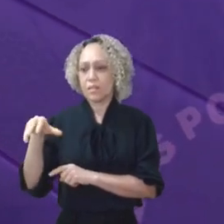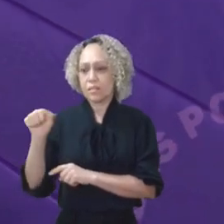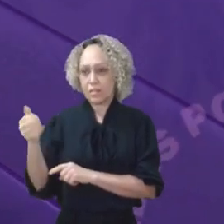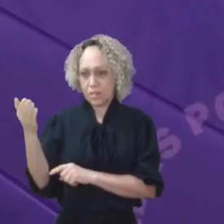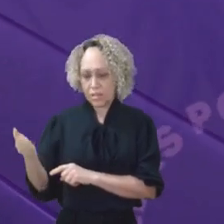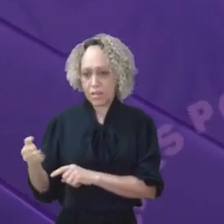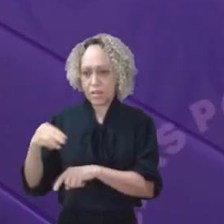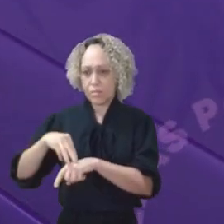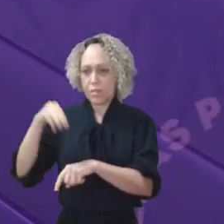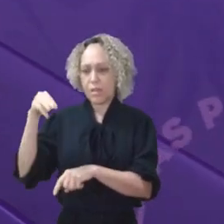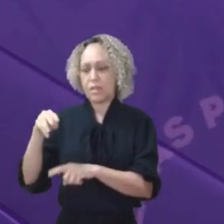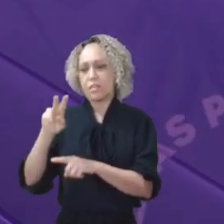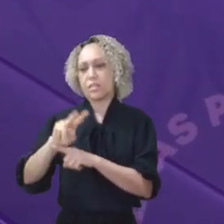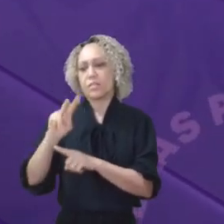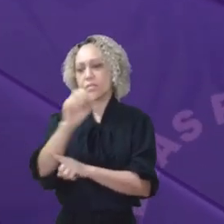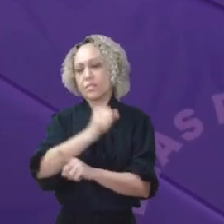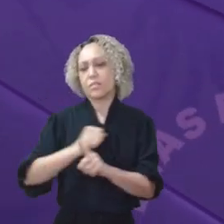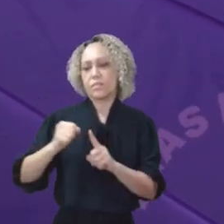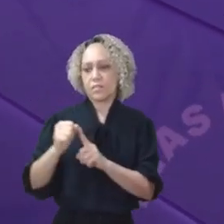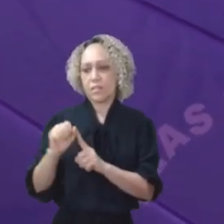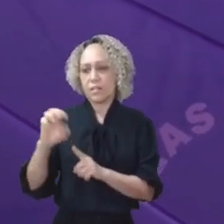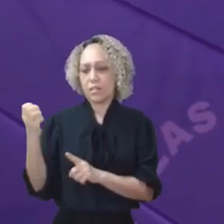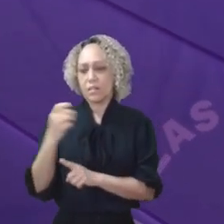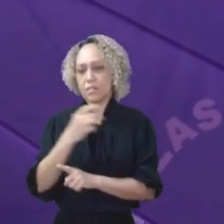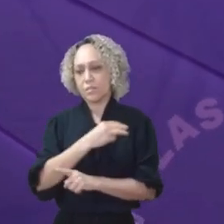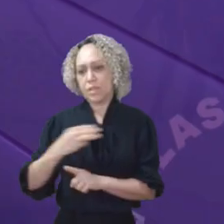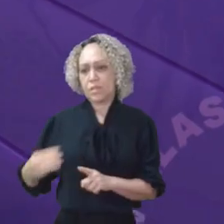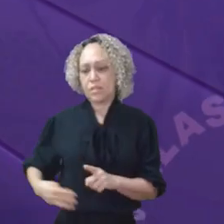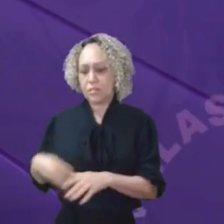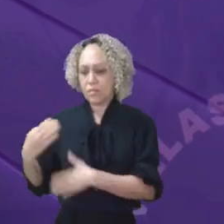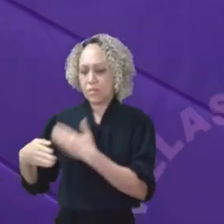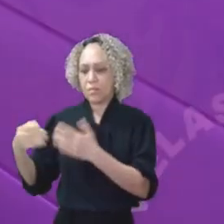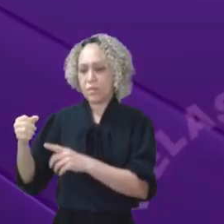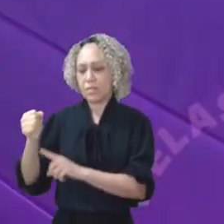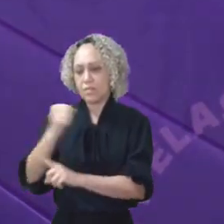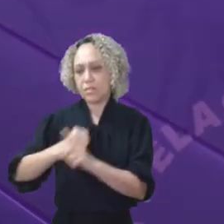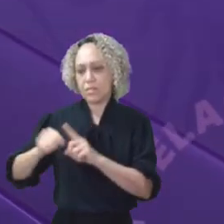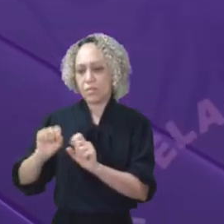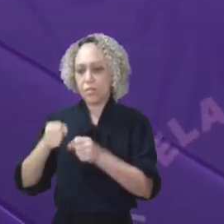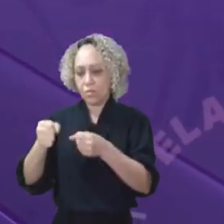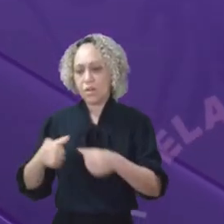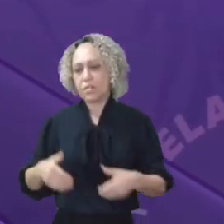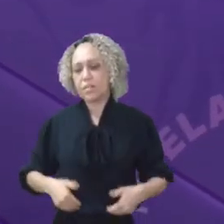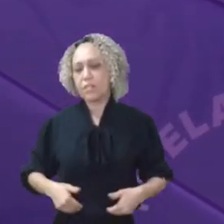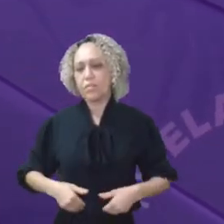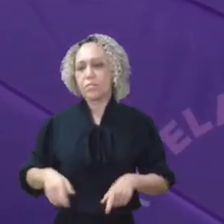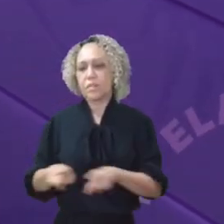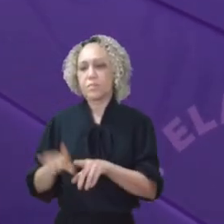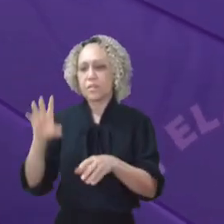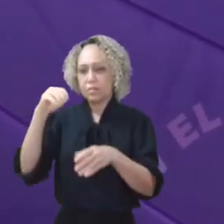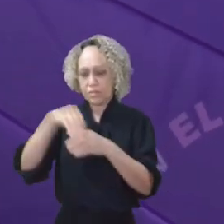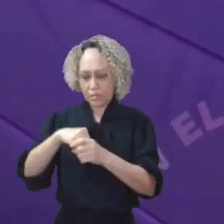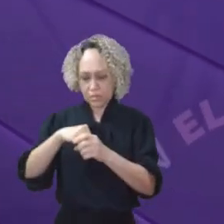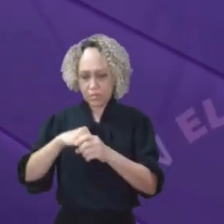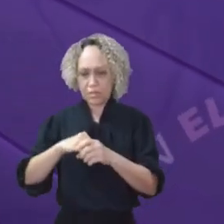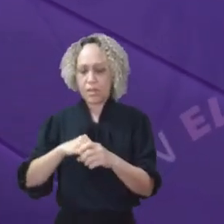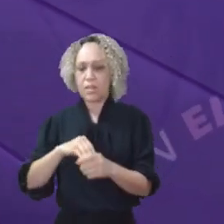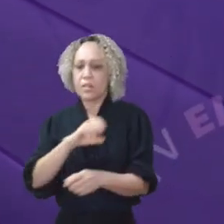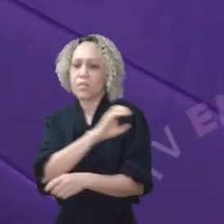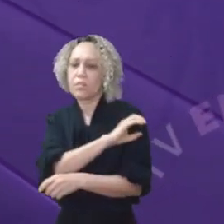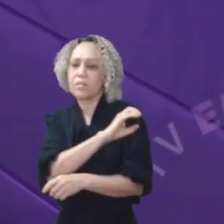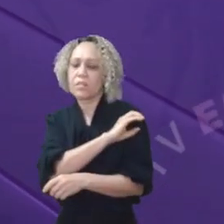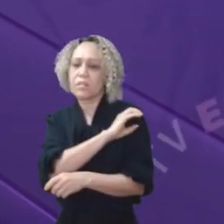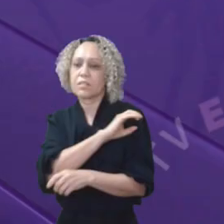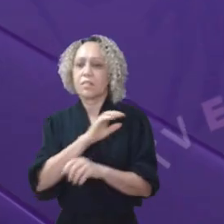é mestra em Serviço Social, ex-ministra do Desenvolvimento Social e Combate à Fome e integrante da coordenação da